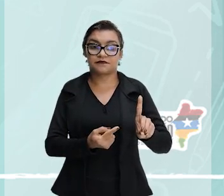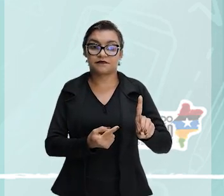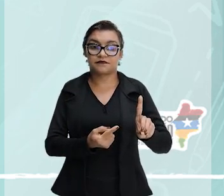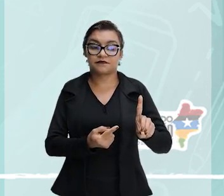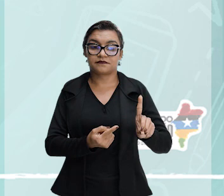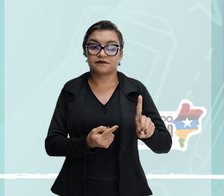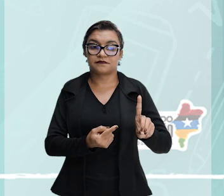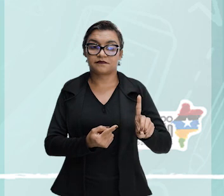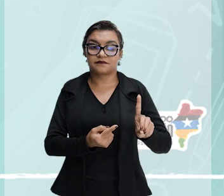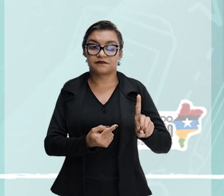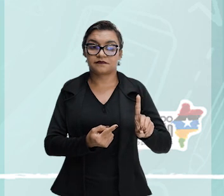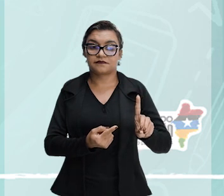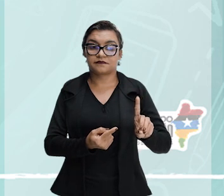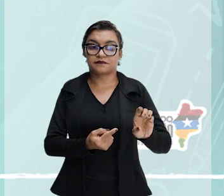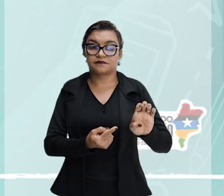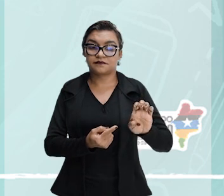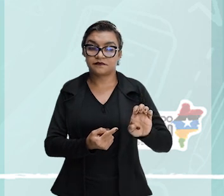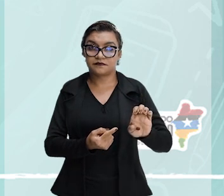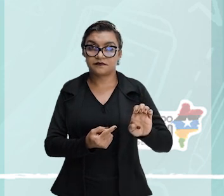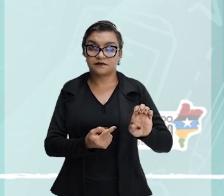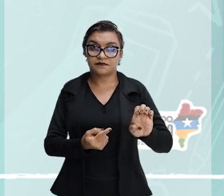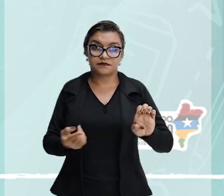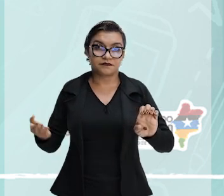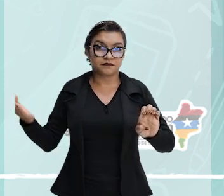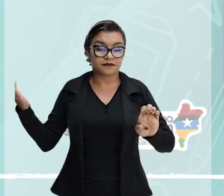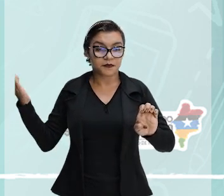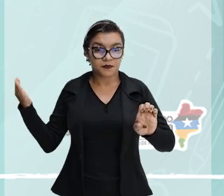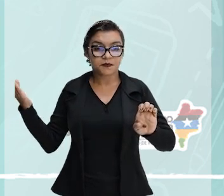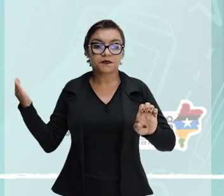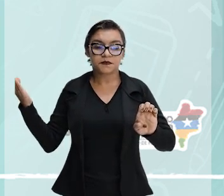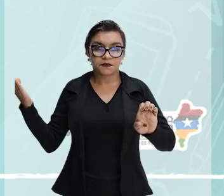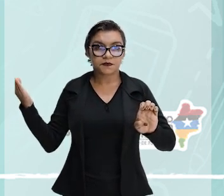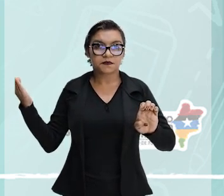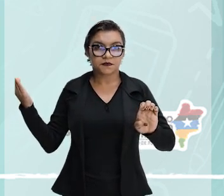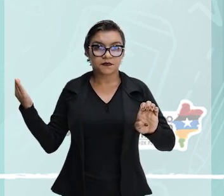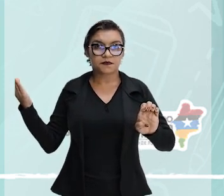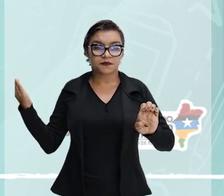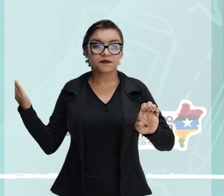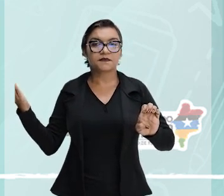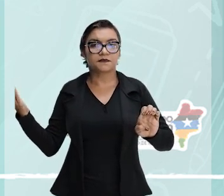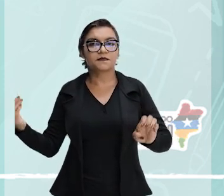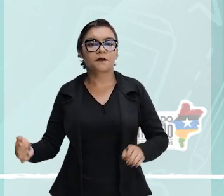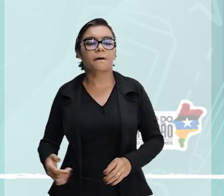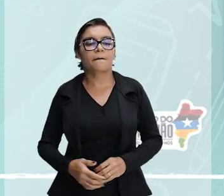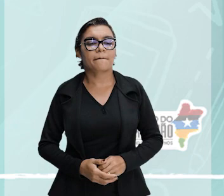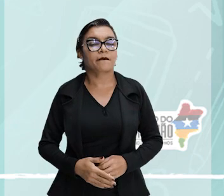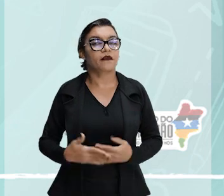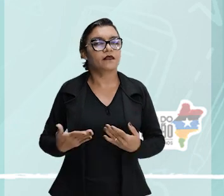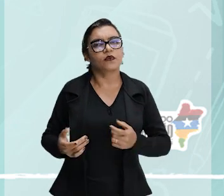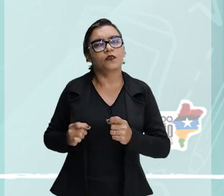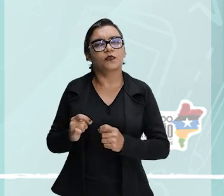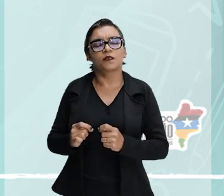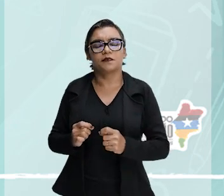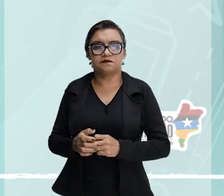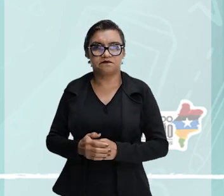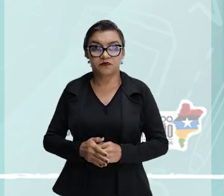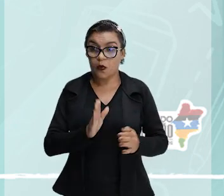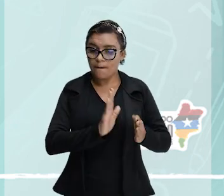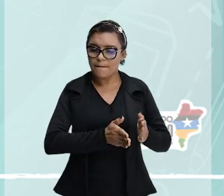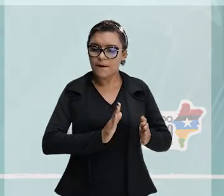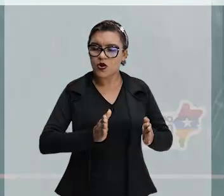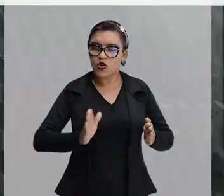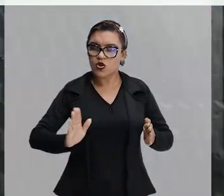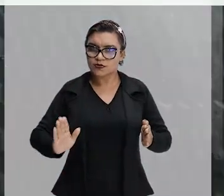contato, aquecimento e indução. Letra E, aquecimento, aterramento e carregamento. Então vamos lá. Os processos